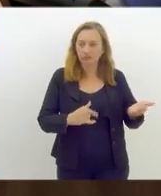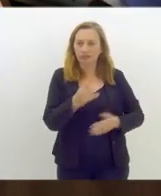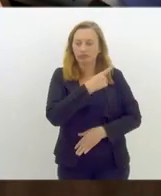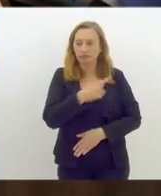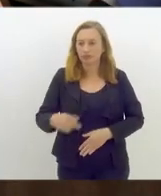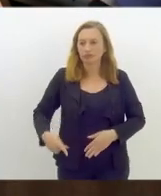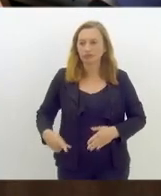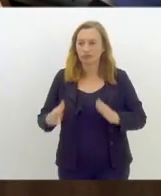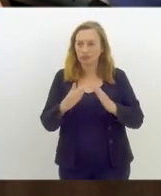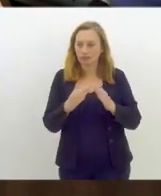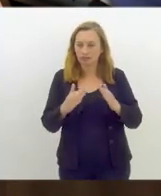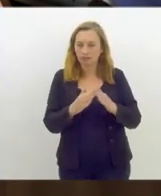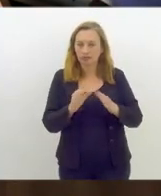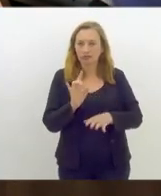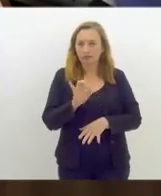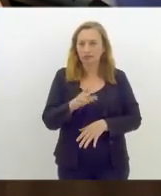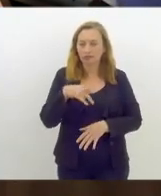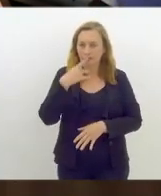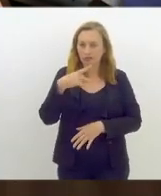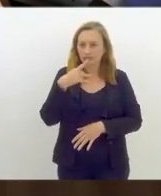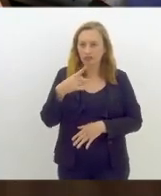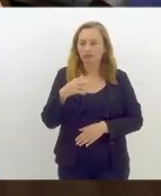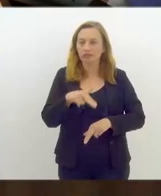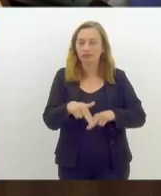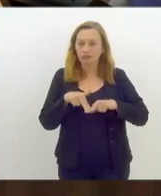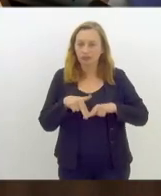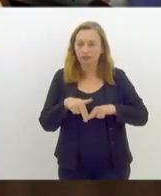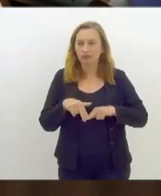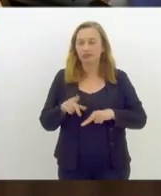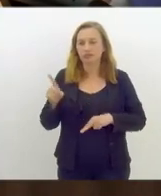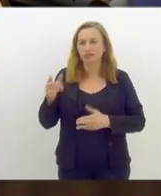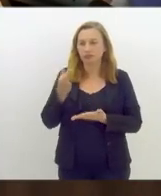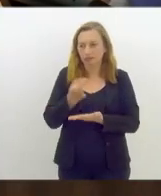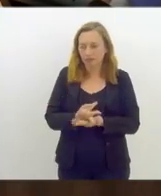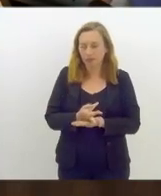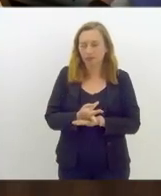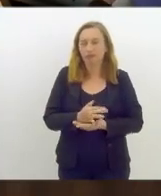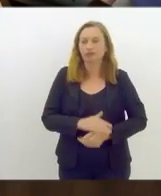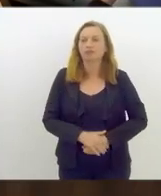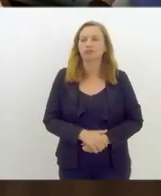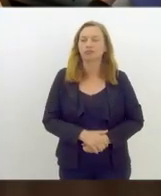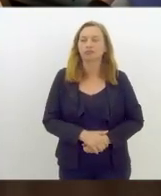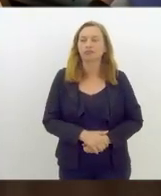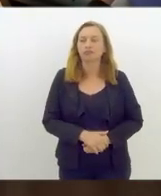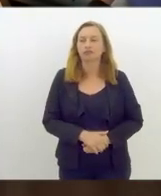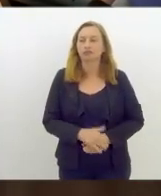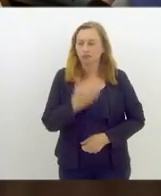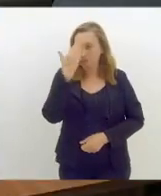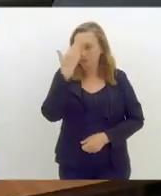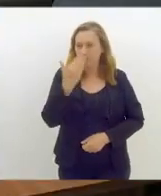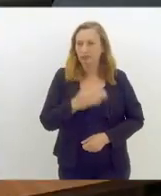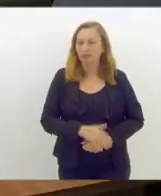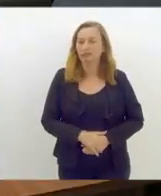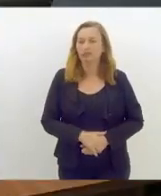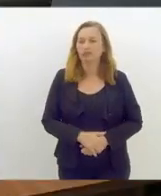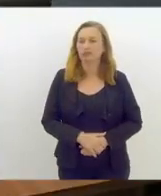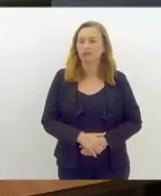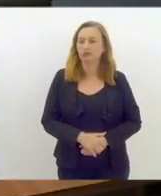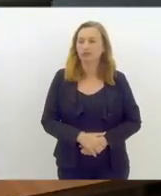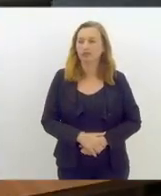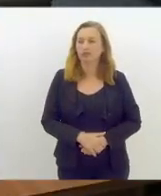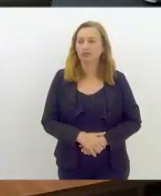da casa, mas queria só justificar que ela não está faltosa, ela está numa consulta médica. Tá bom? Obrigado.